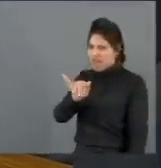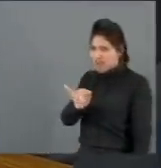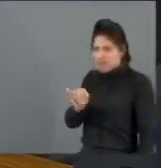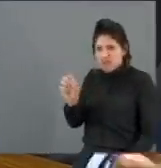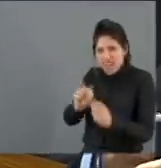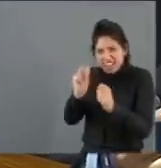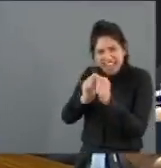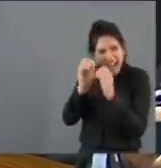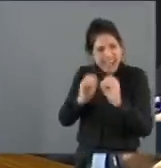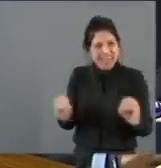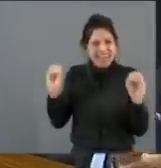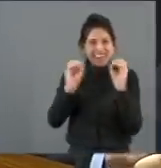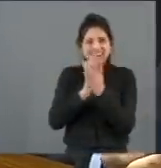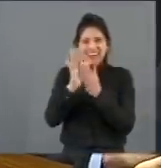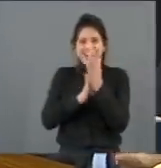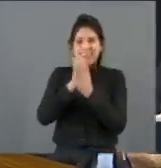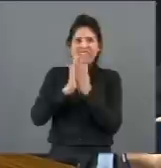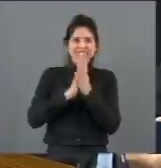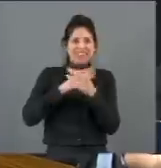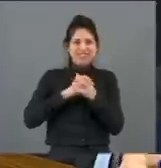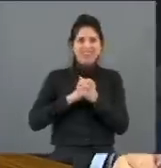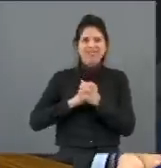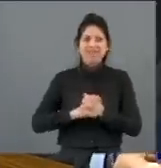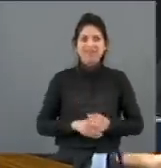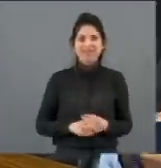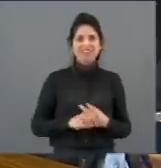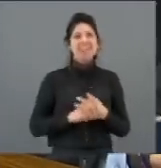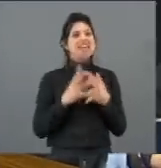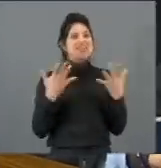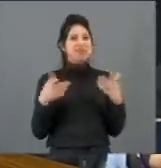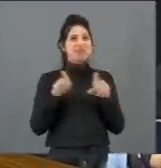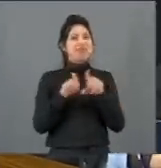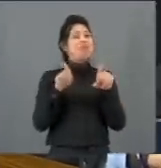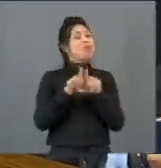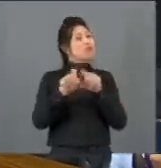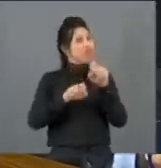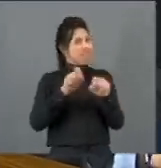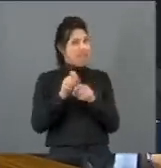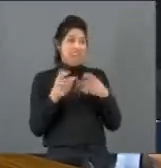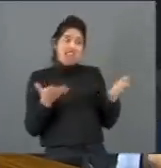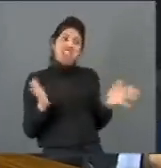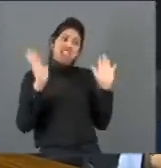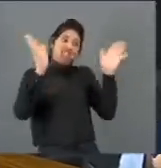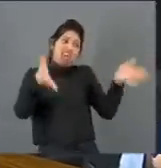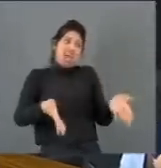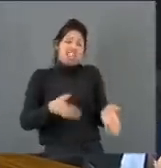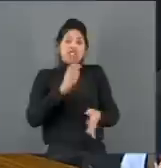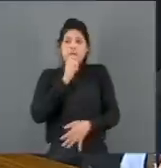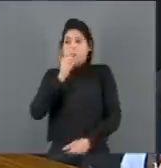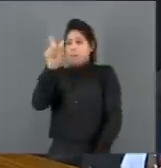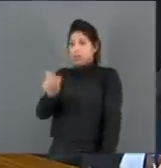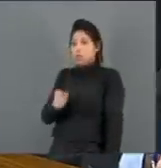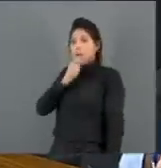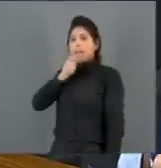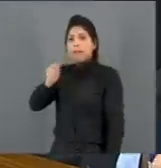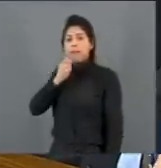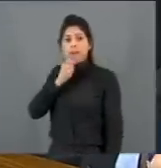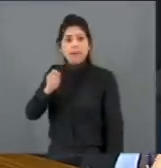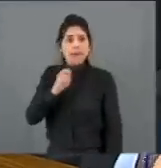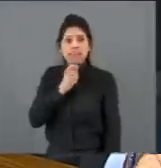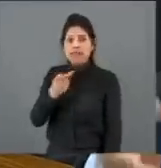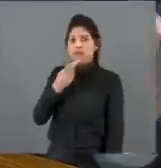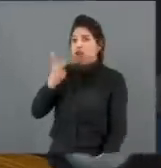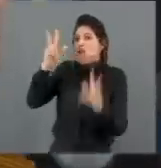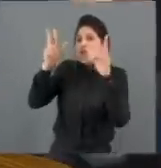Tem jornalista exilado, tem jornalista preso, jornalista perseguido, mas se o jornalista não fala a língua da